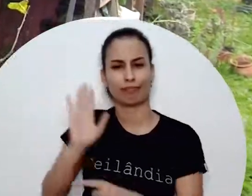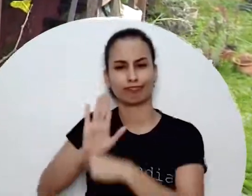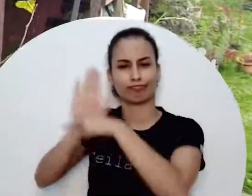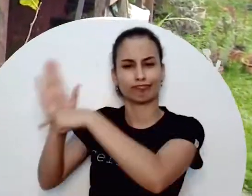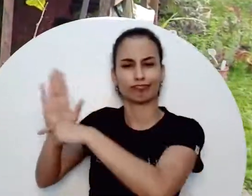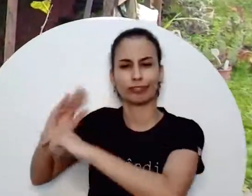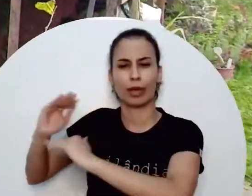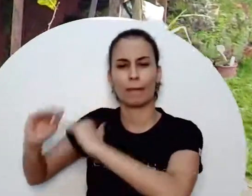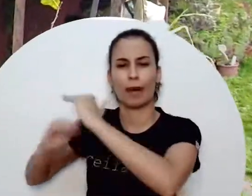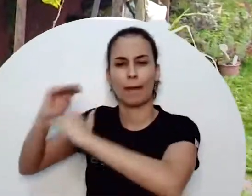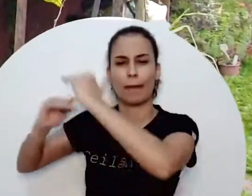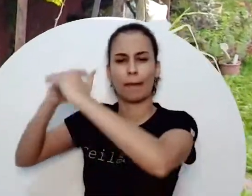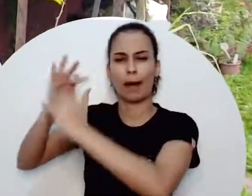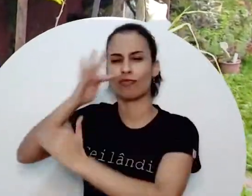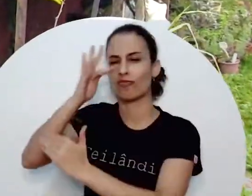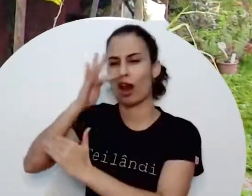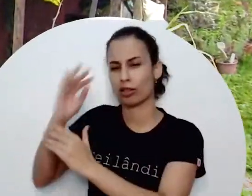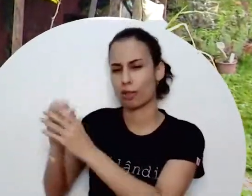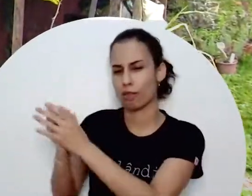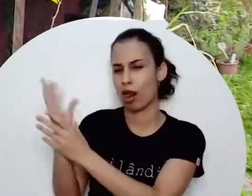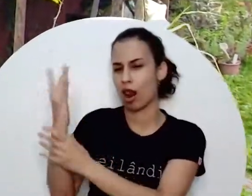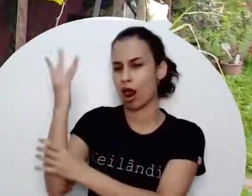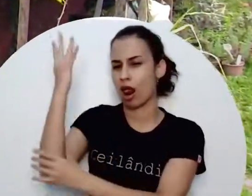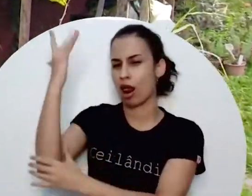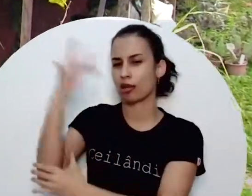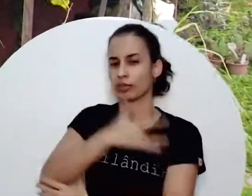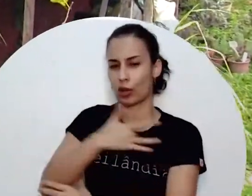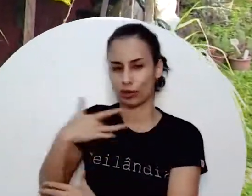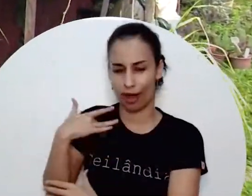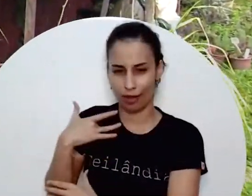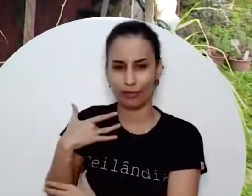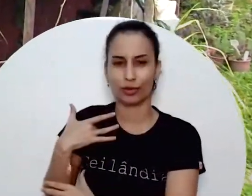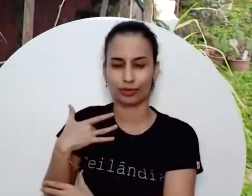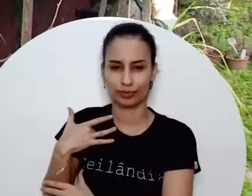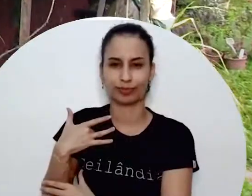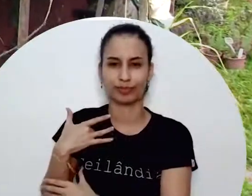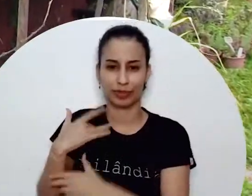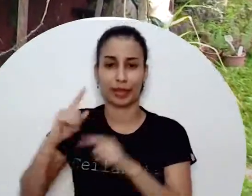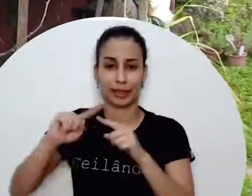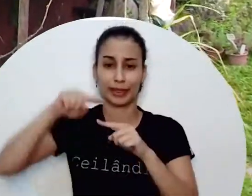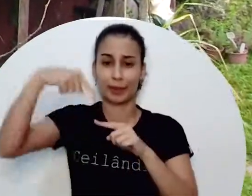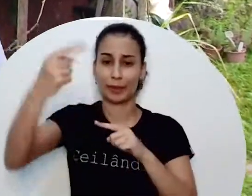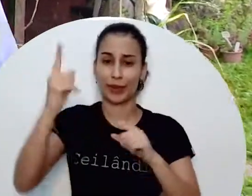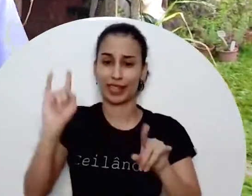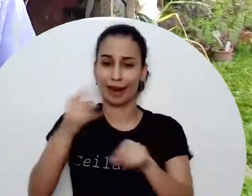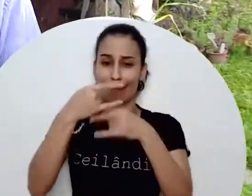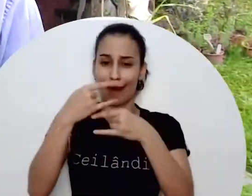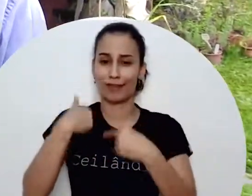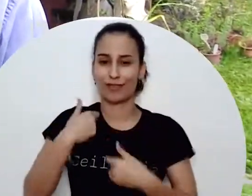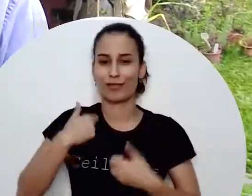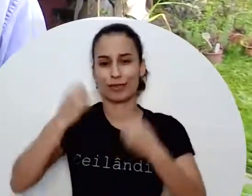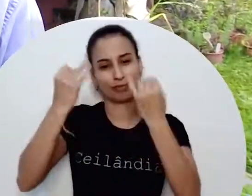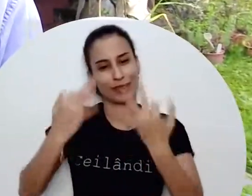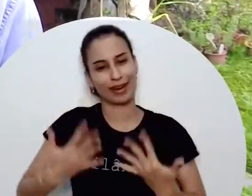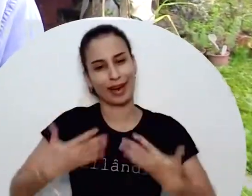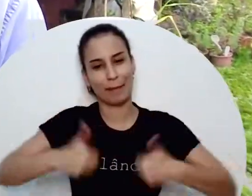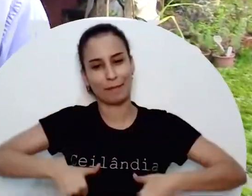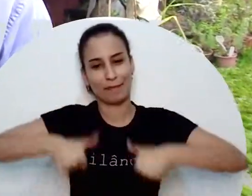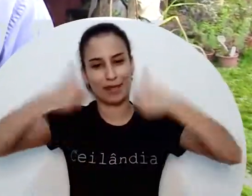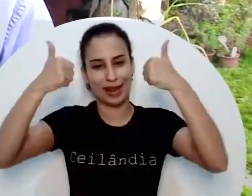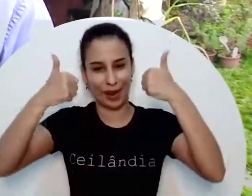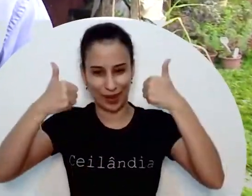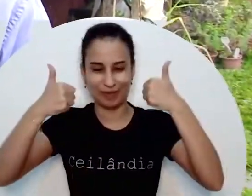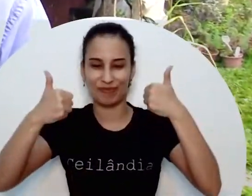para poder se desenvolver bacana, que são micronutrientes, são aqueles que elas precisam em menores quantidades. Vamos tratar disso melhor na nossa live